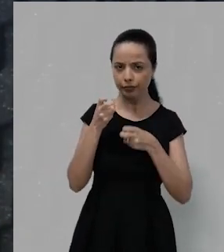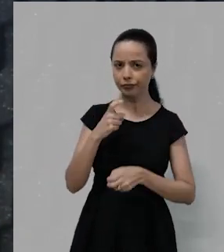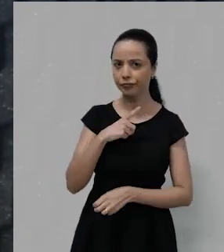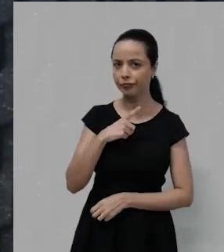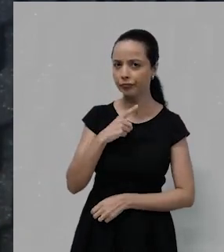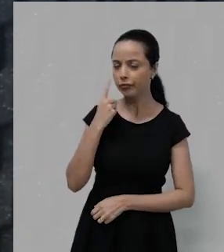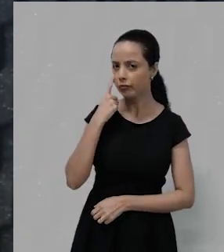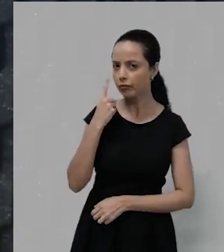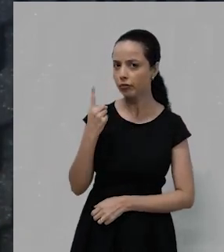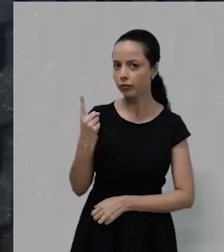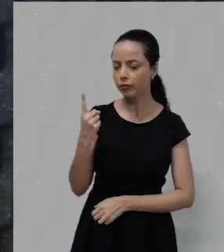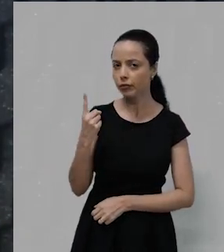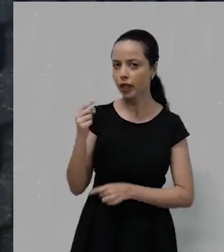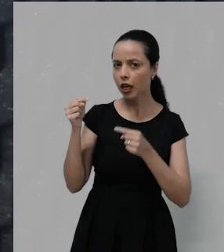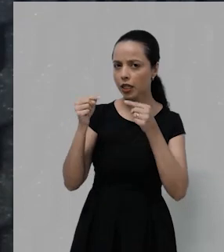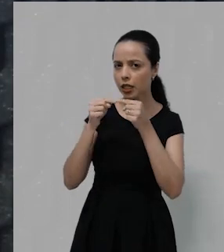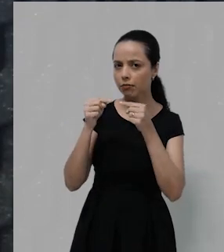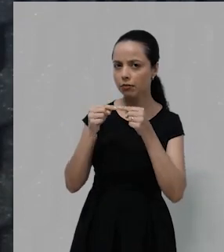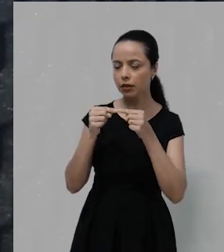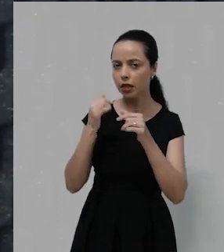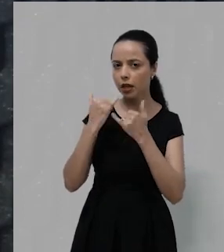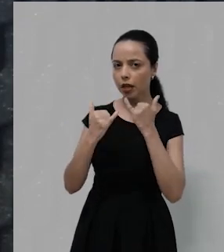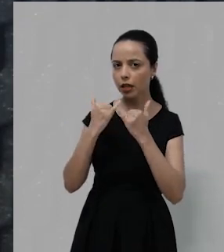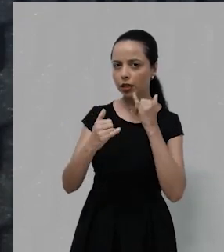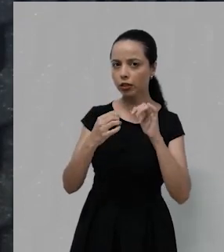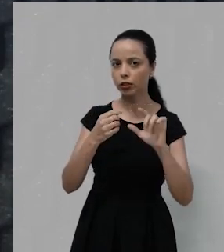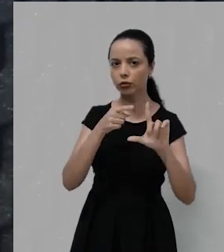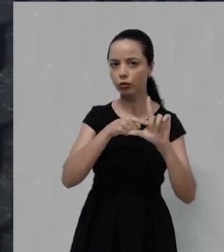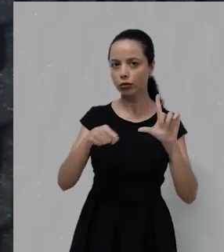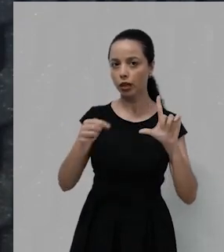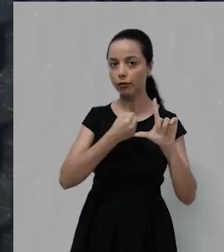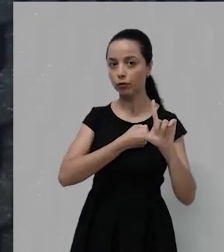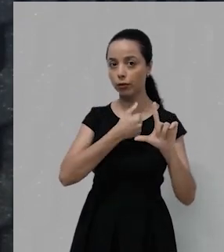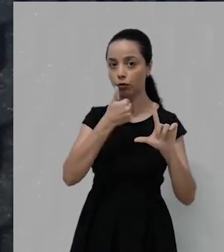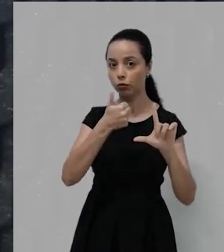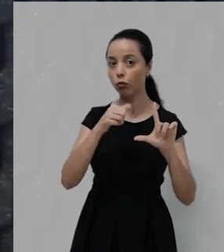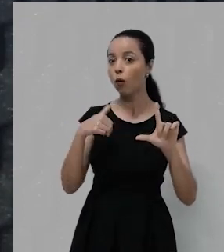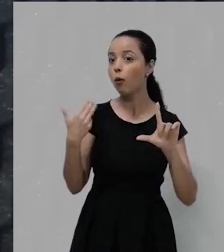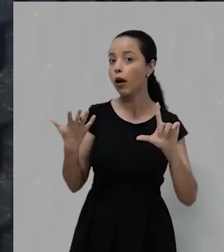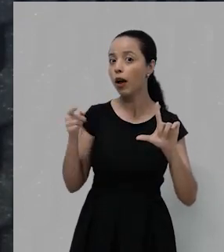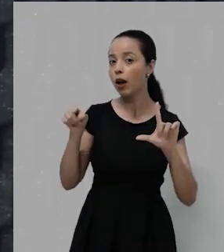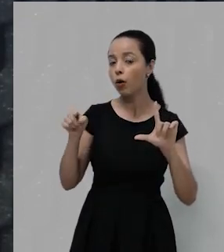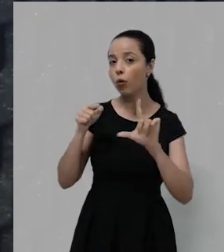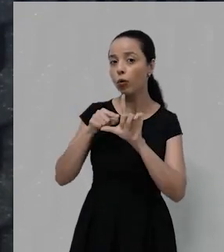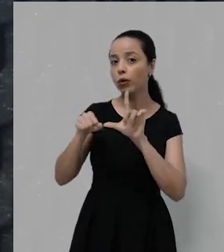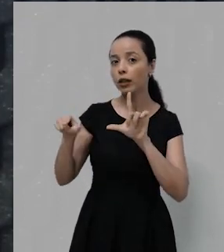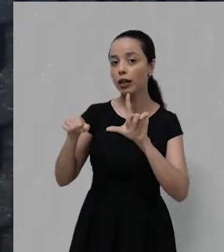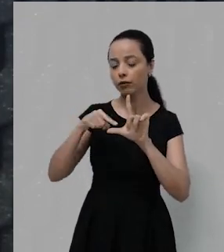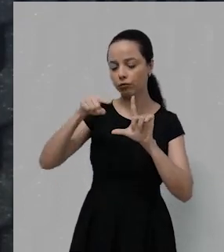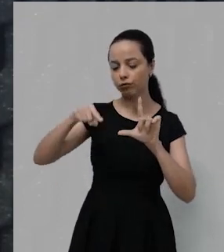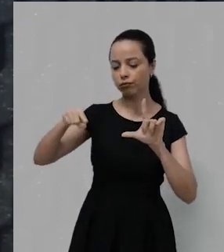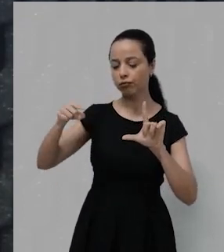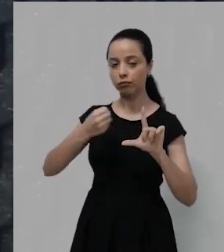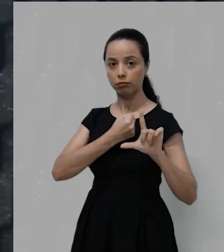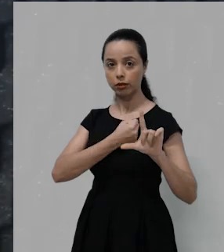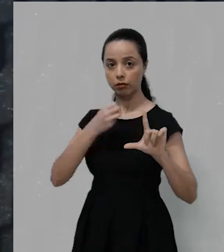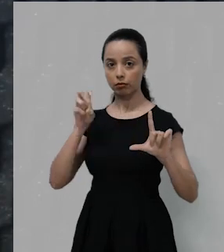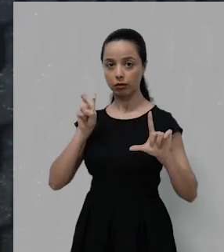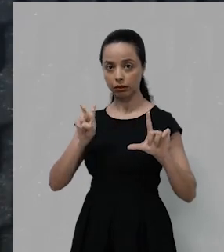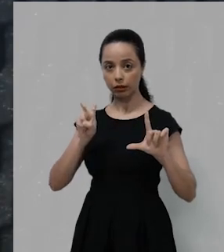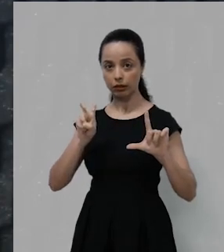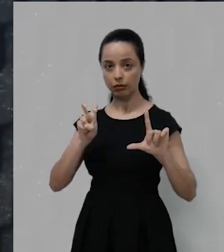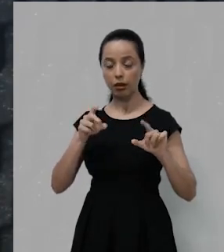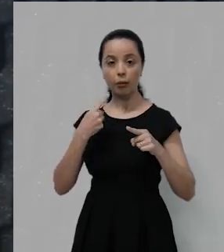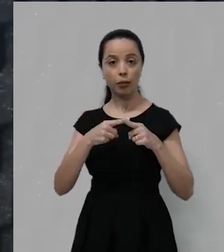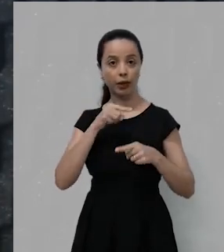comportamento semelhante ao gráfico 1 é o gráfico 5. Esse gráfico 5, perceba que quando os